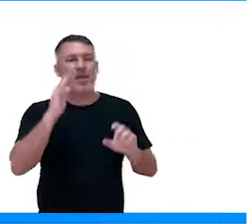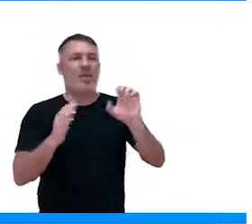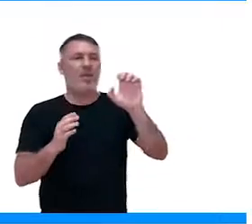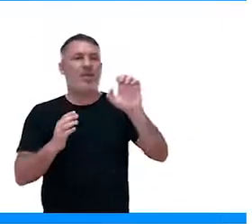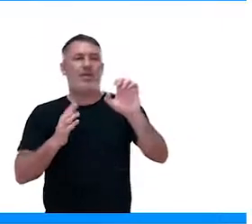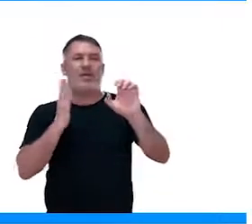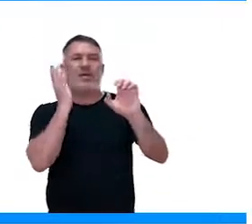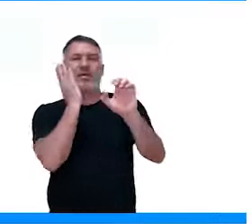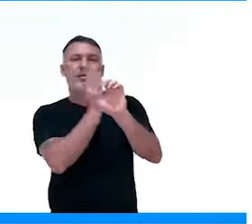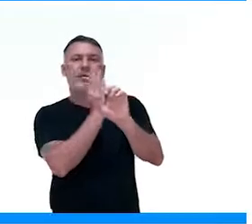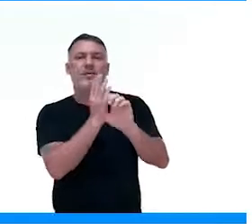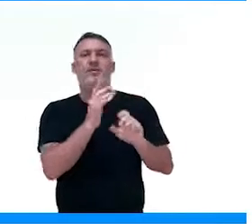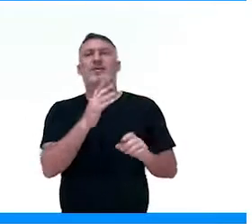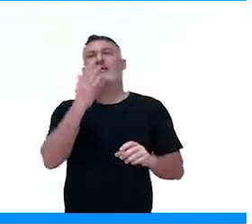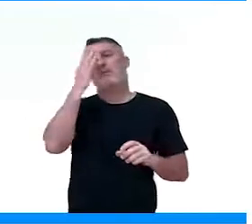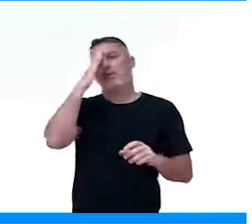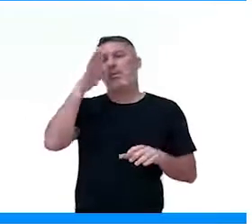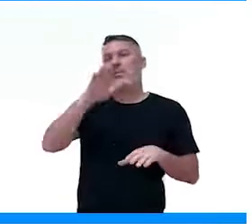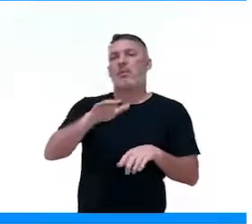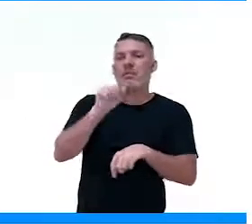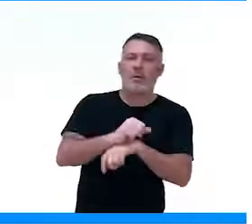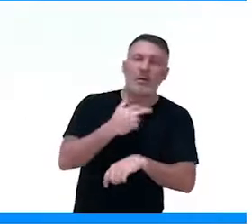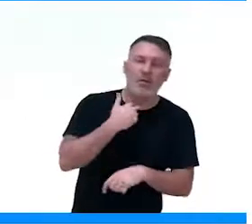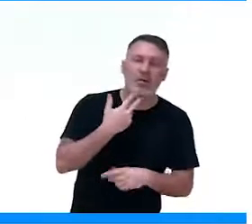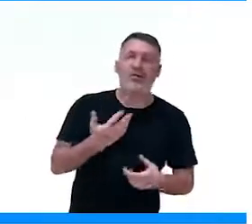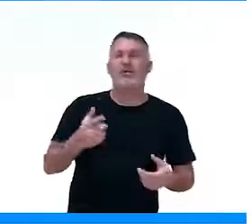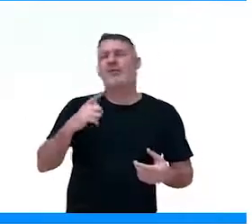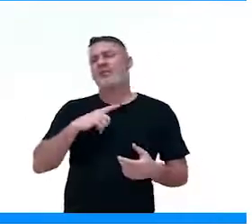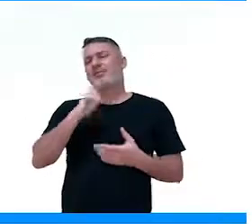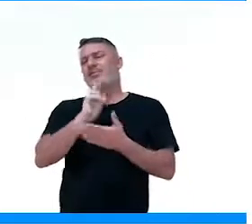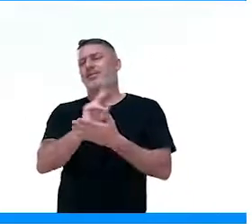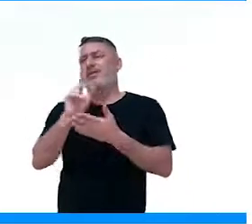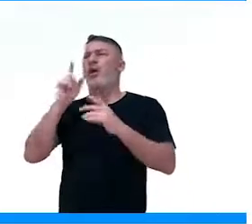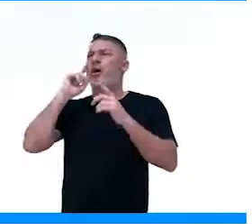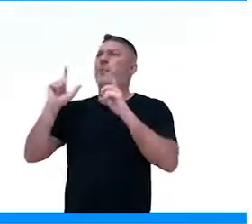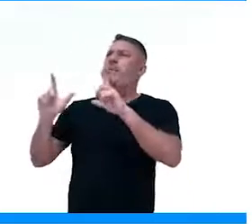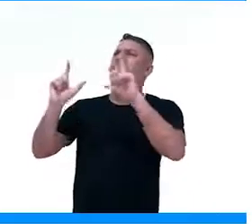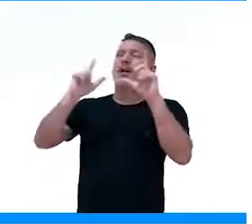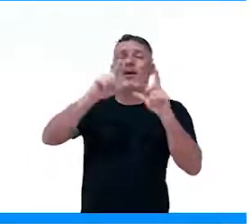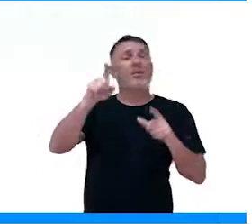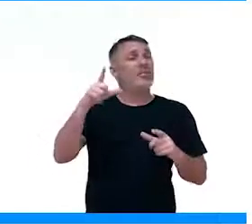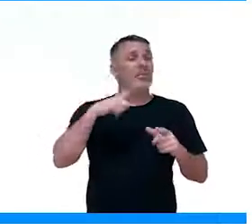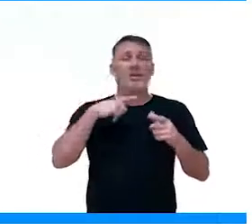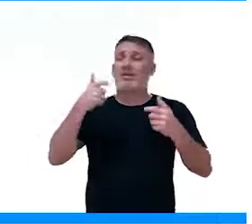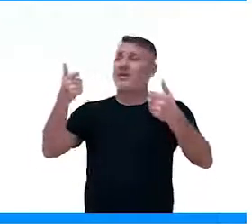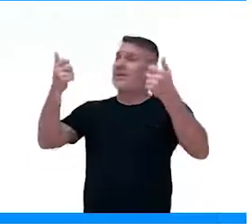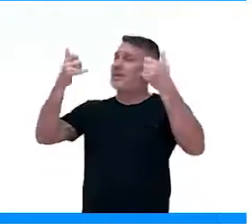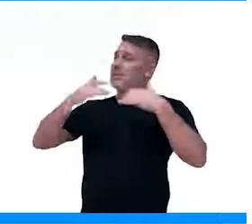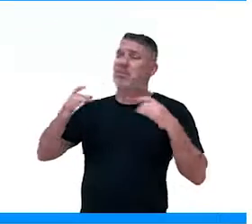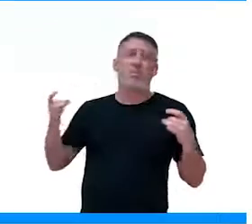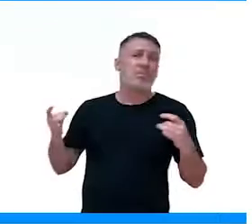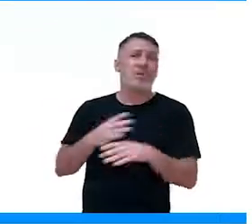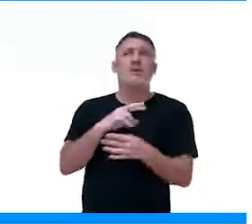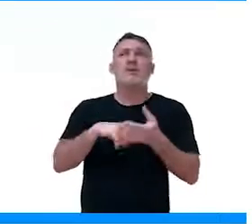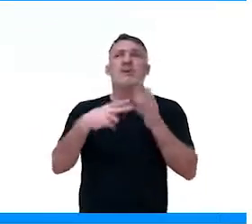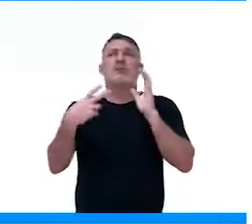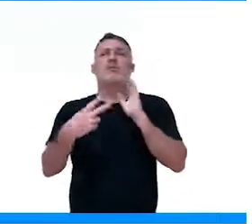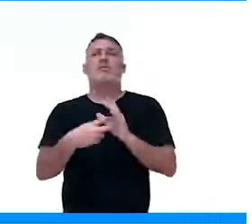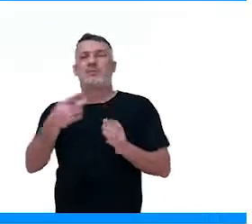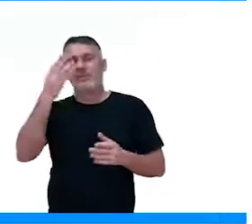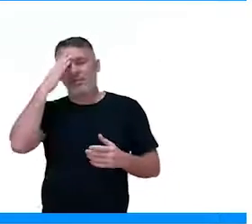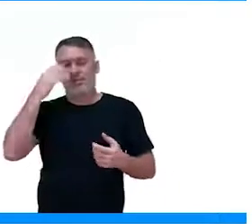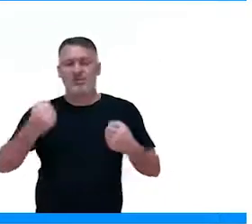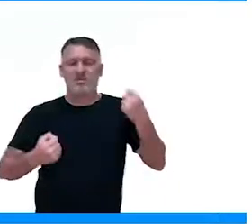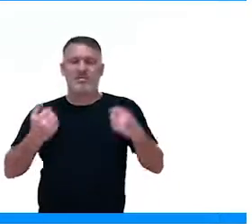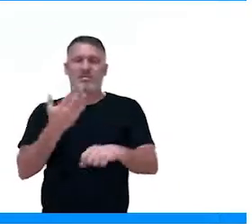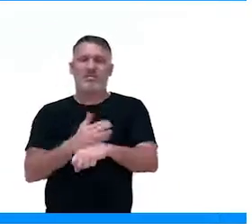barra cortada, proibido estacionar, né, ou tantas outras coisas que a gente vê. Existem tantas placas de trânsito, quem